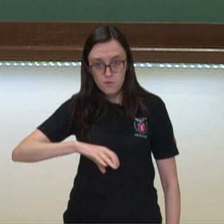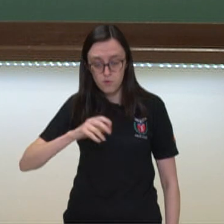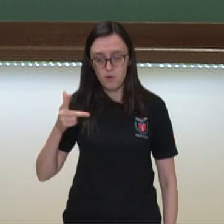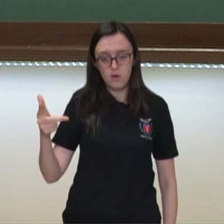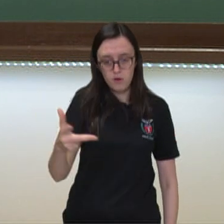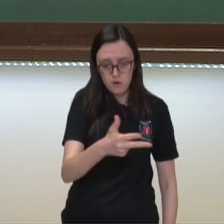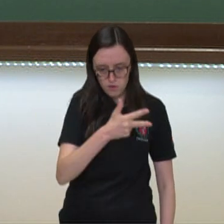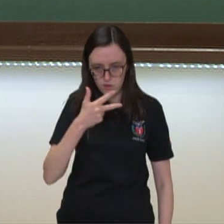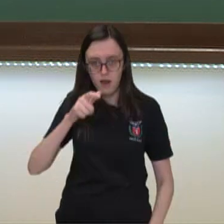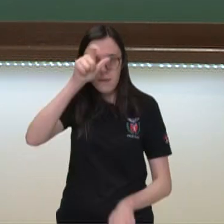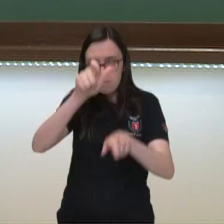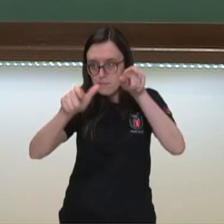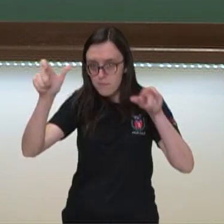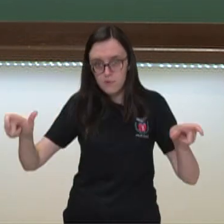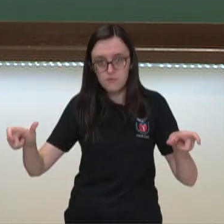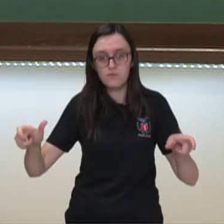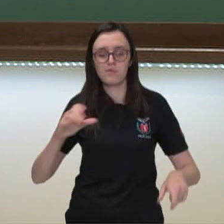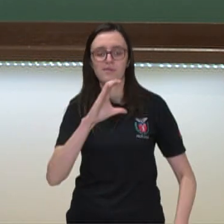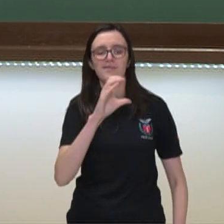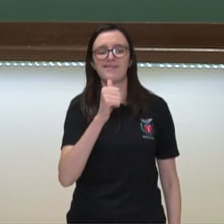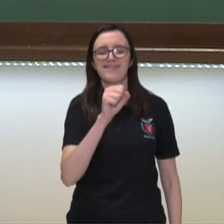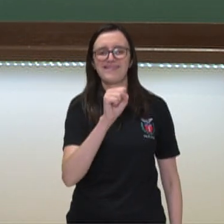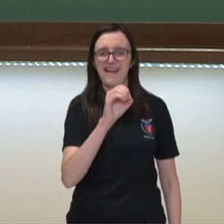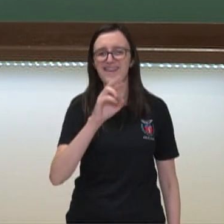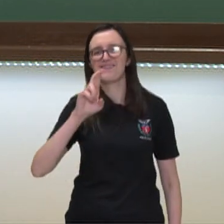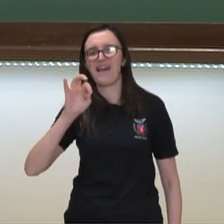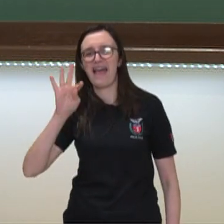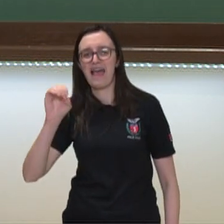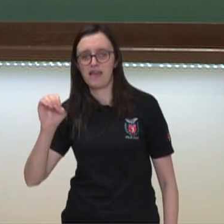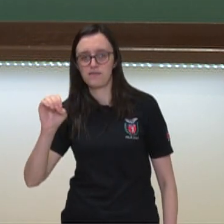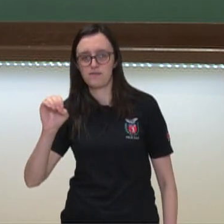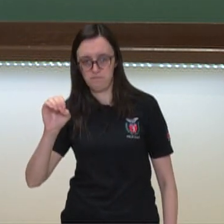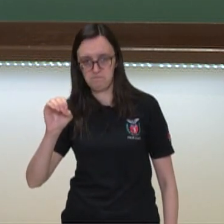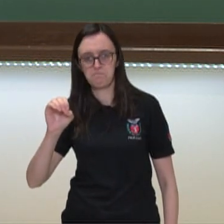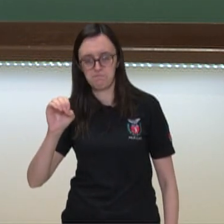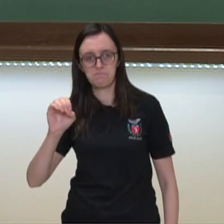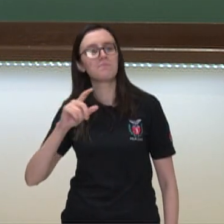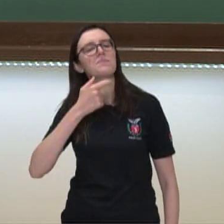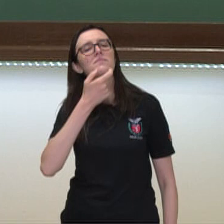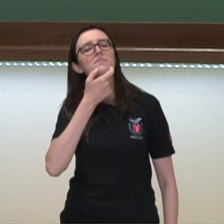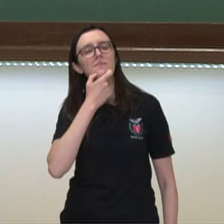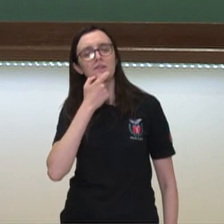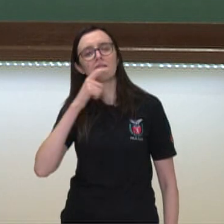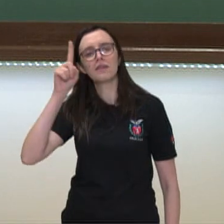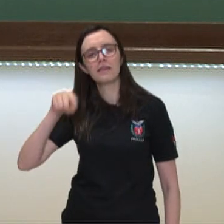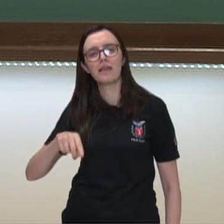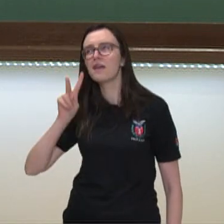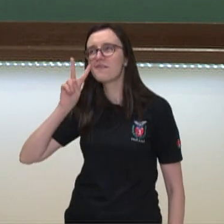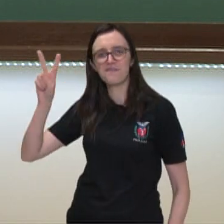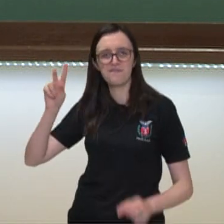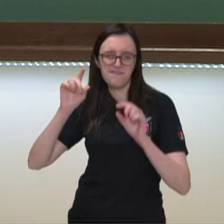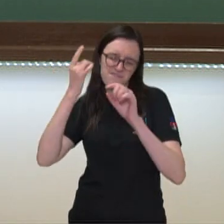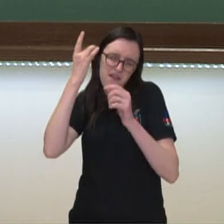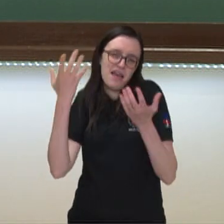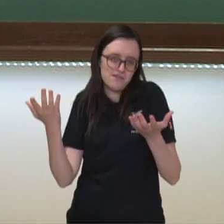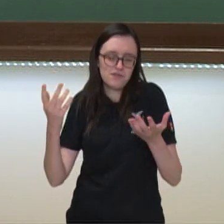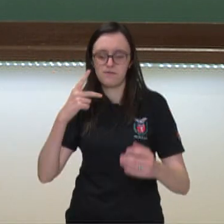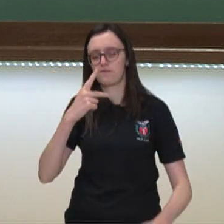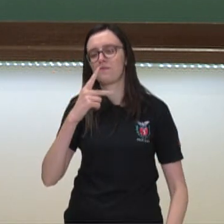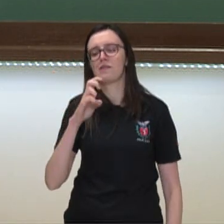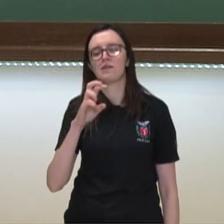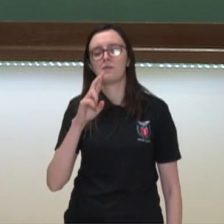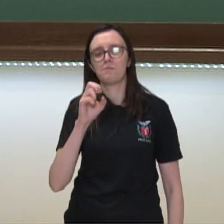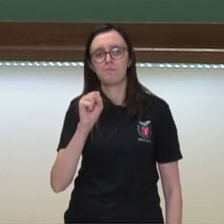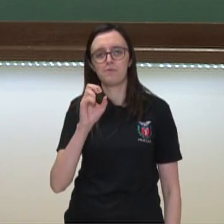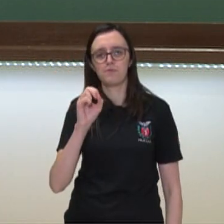Pronomes pessoais do caso reto. Em inglês, apenas personal pronouns. Pronomes pessoais. Olha que fácil. Vou te dar